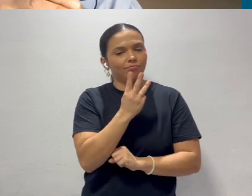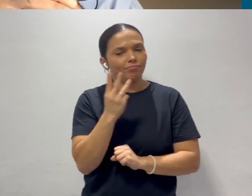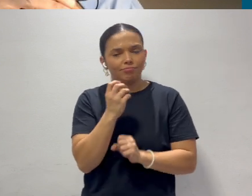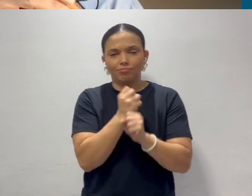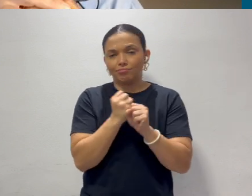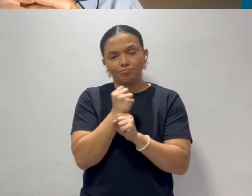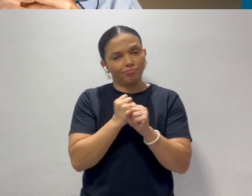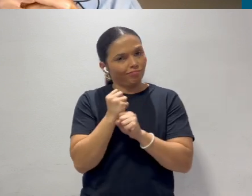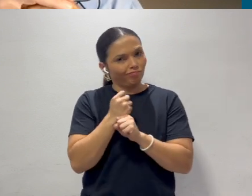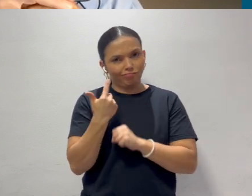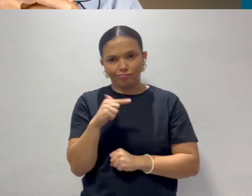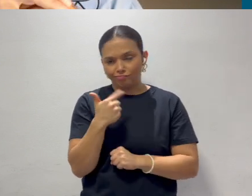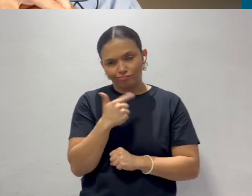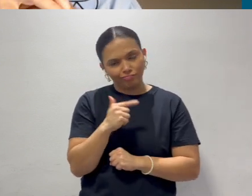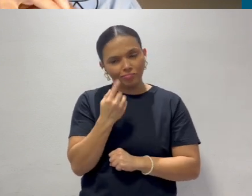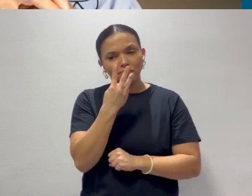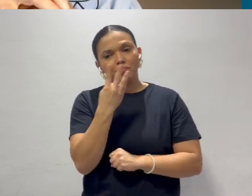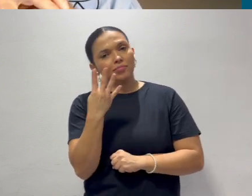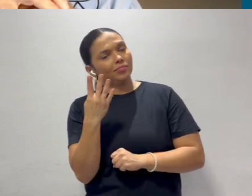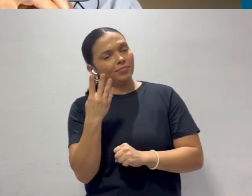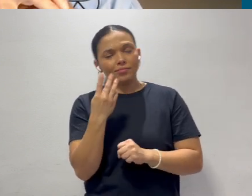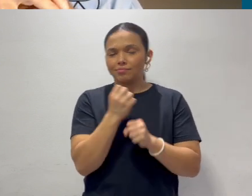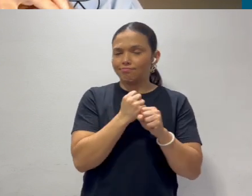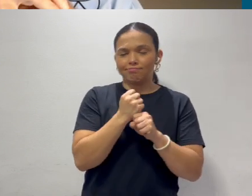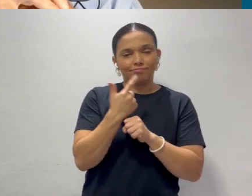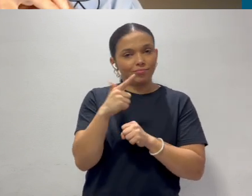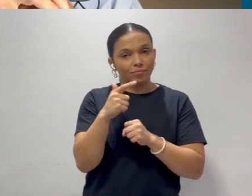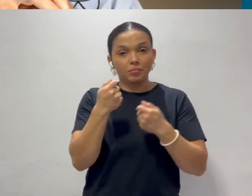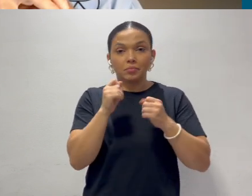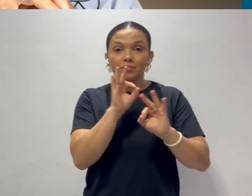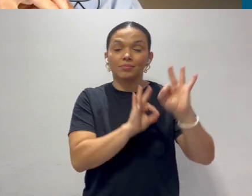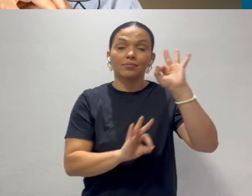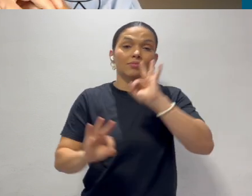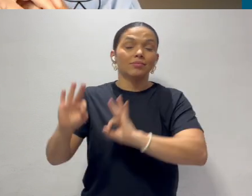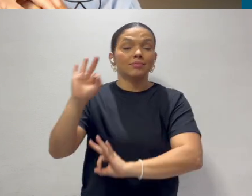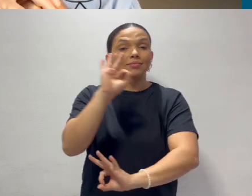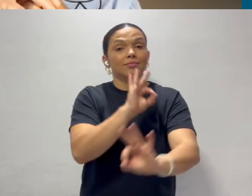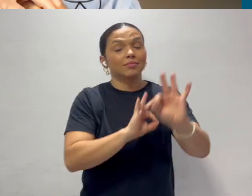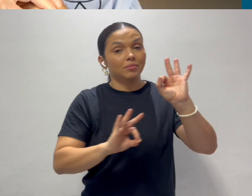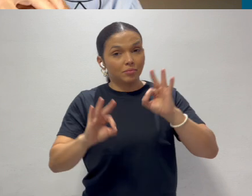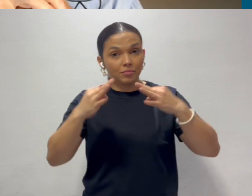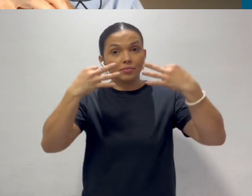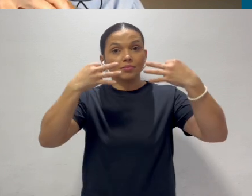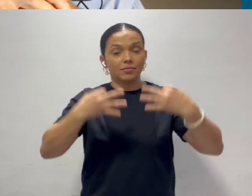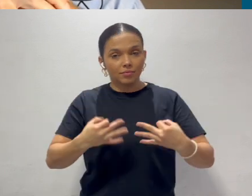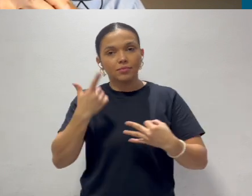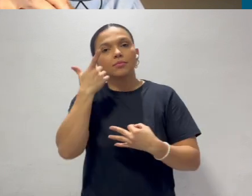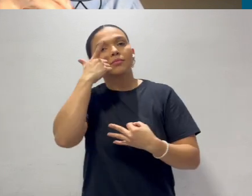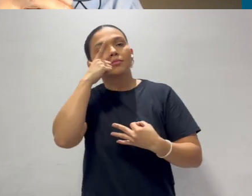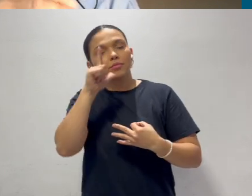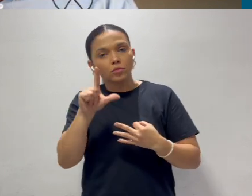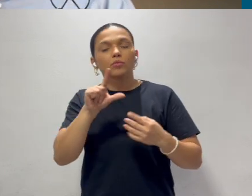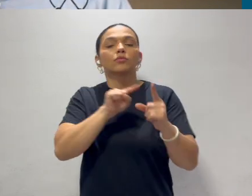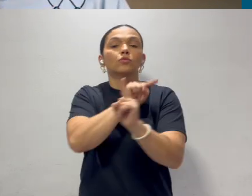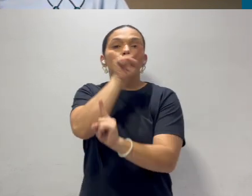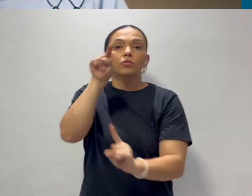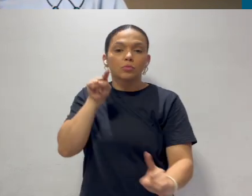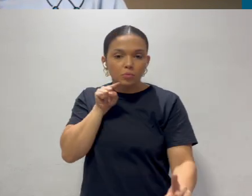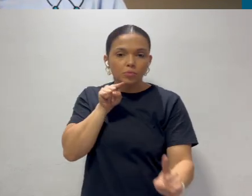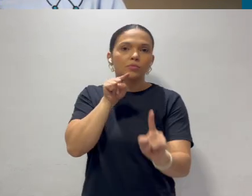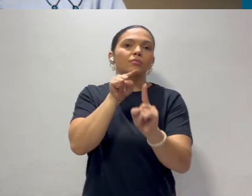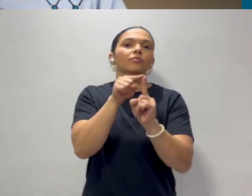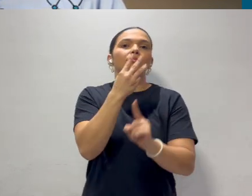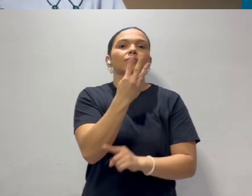ter os 33 anos, quase 34 anos, que ele dizia, eu precisava arrumar isso aqui para que ele atingisse